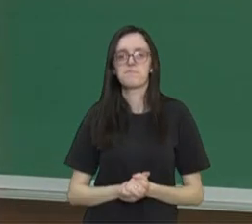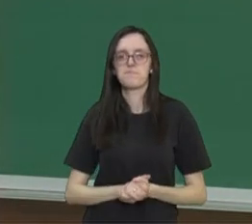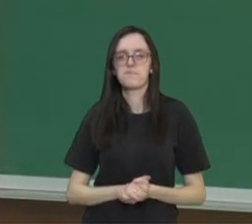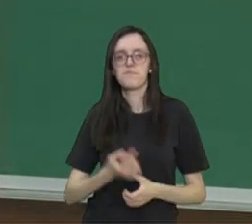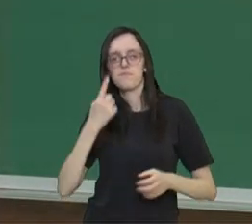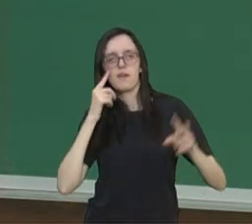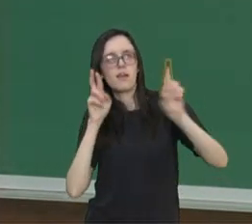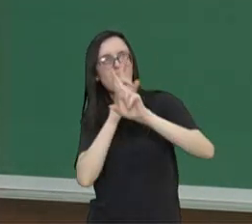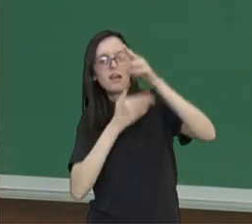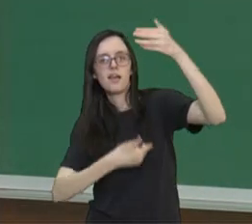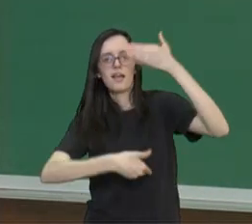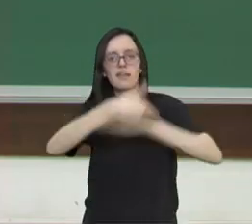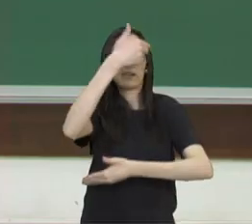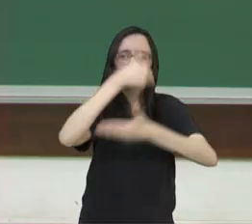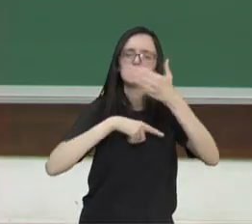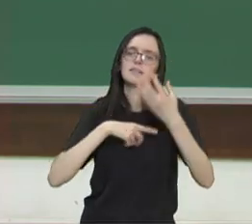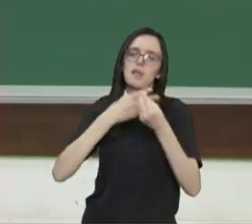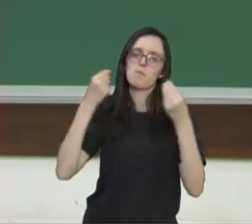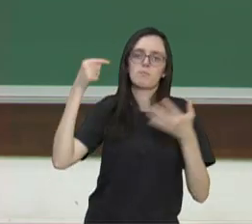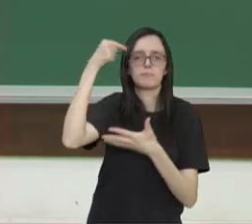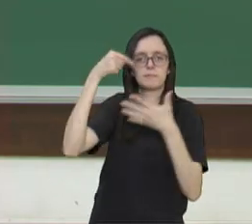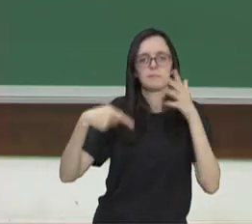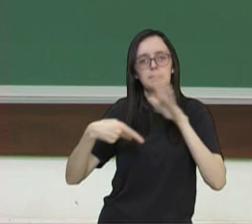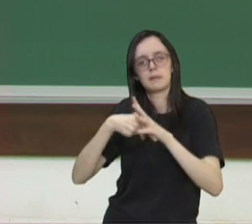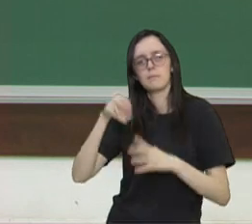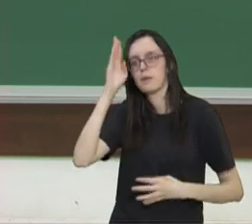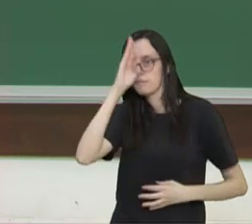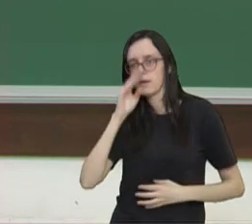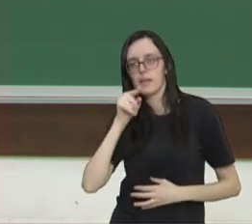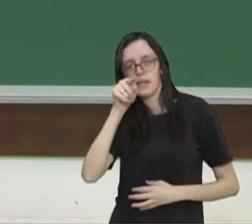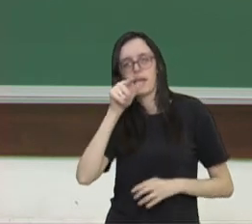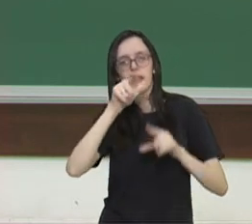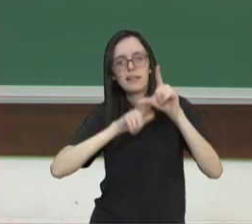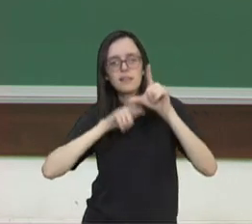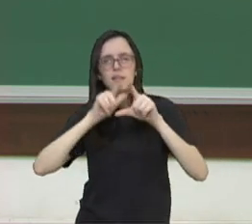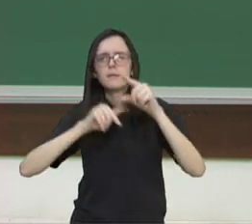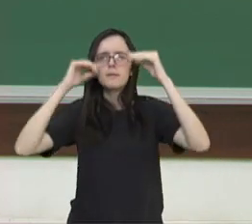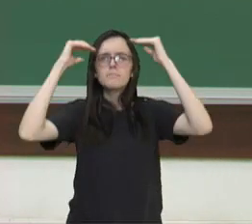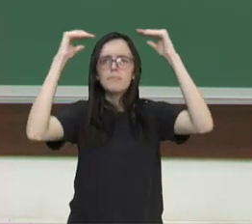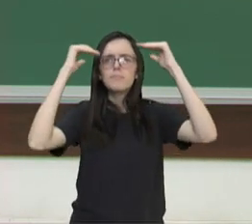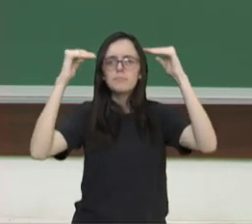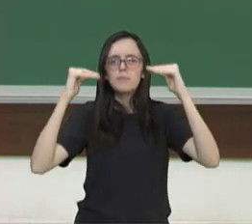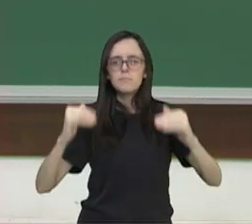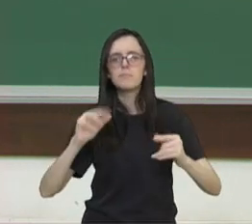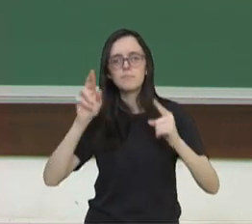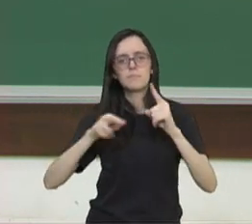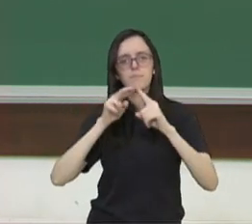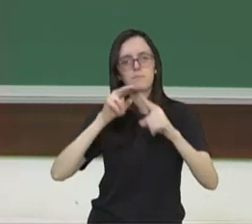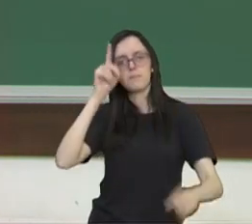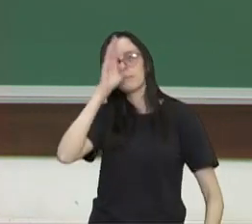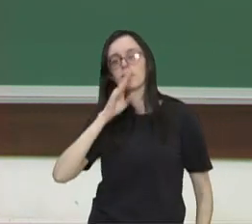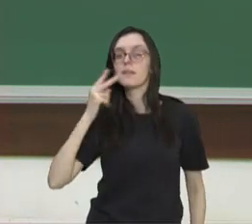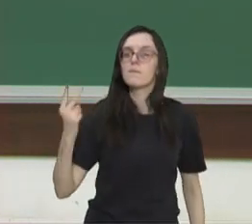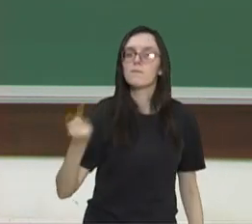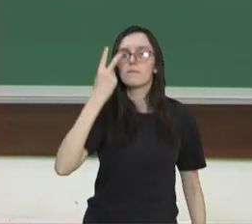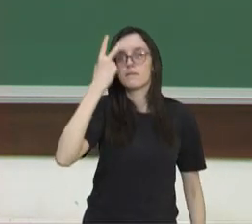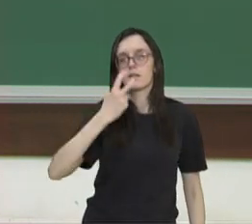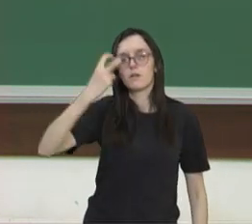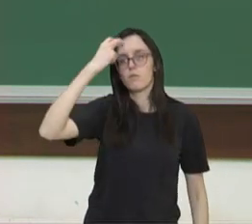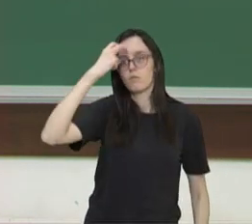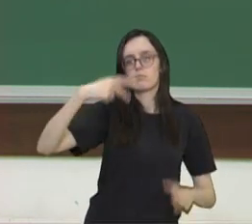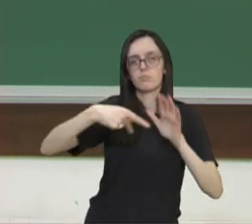Então, repara que tem vários elementos brasileiros nessa letra, fazendo referência, então, ao Brasil, valorizando a